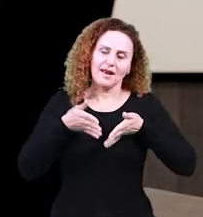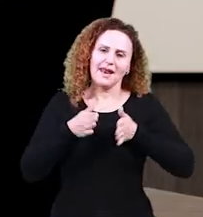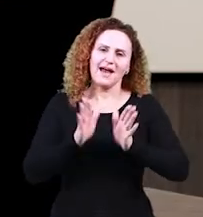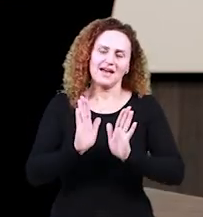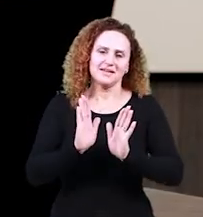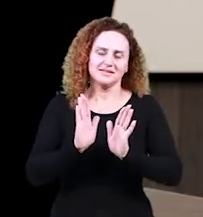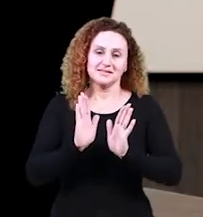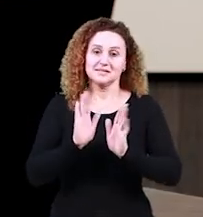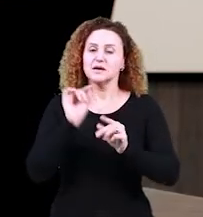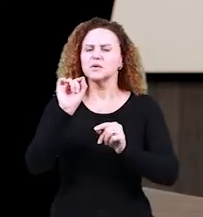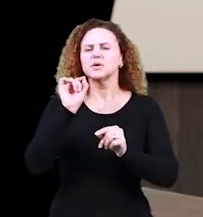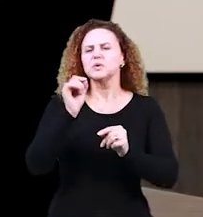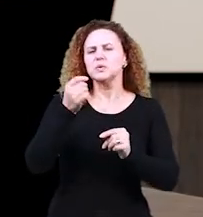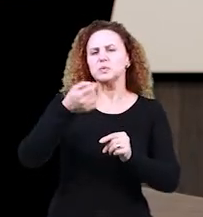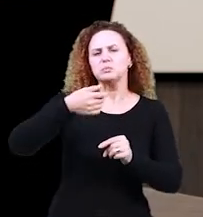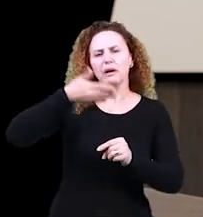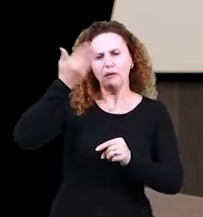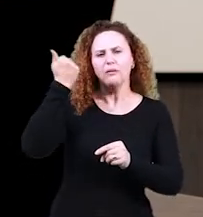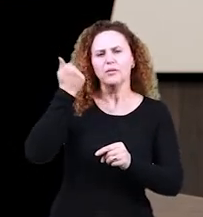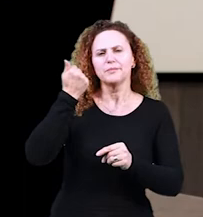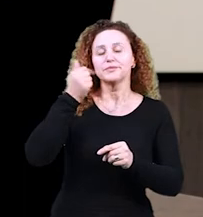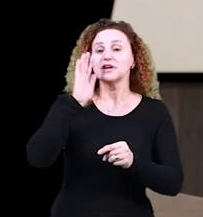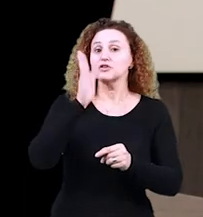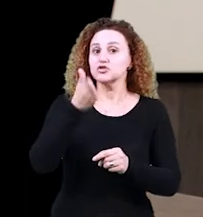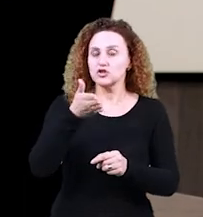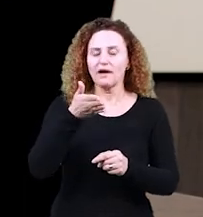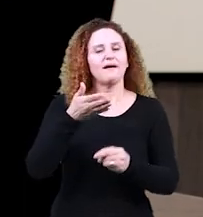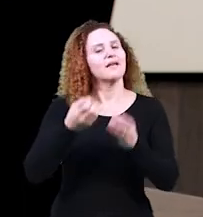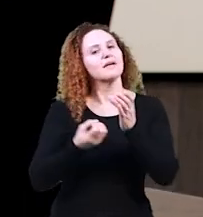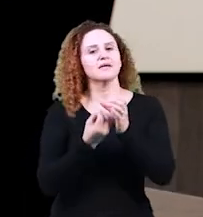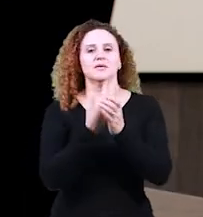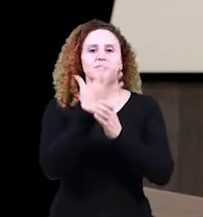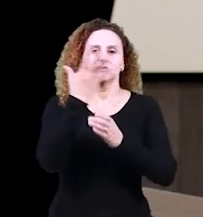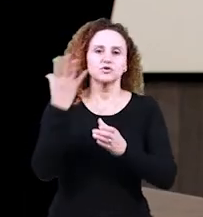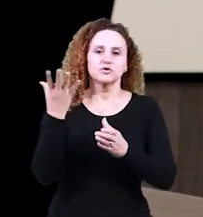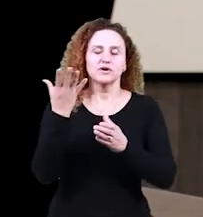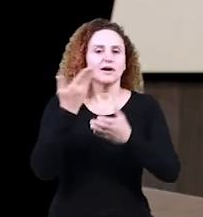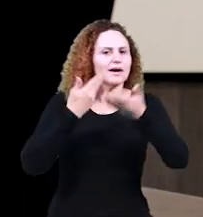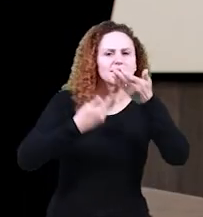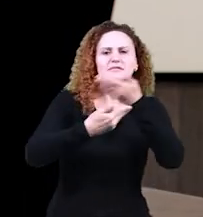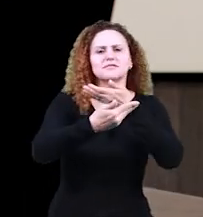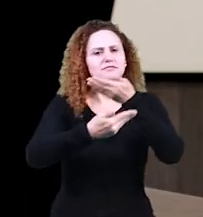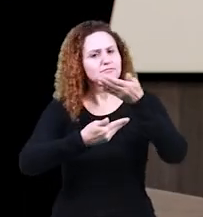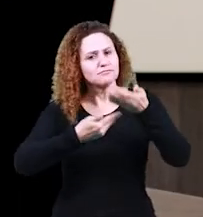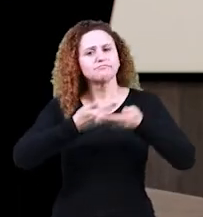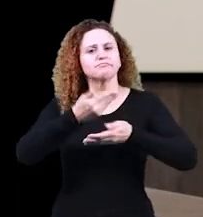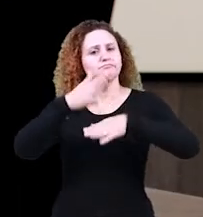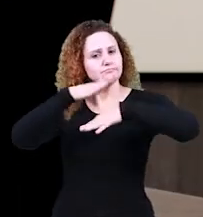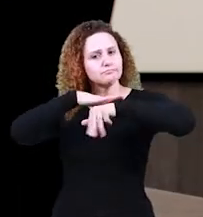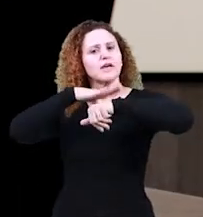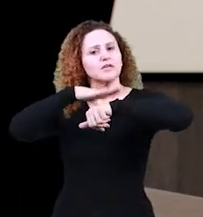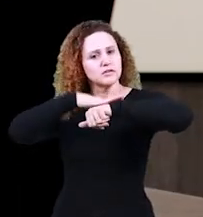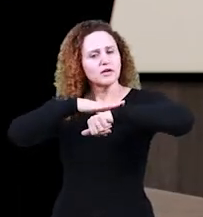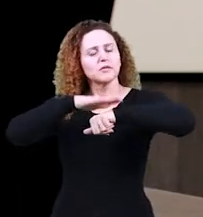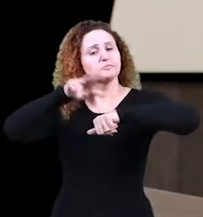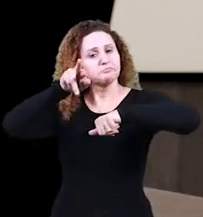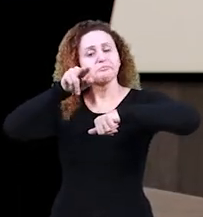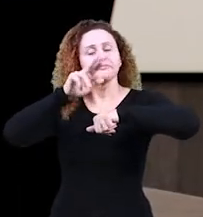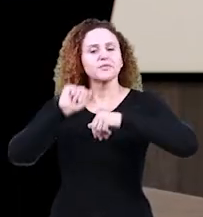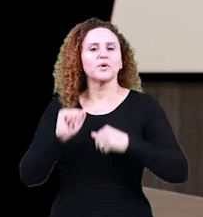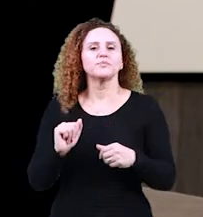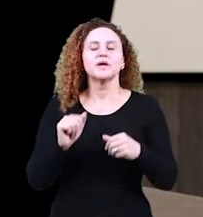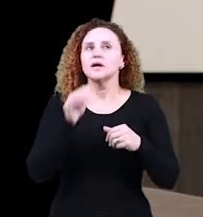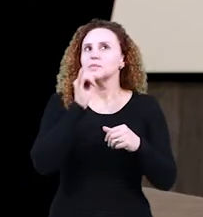outra já deixa de de ser produtiva normalmente elas convivem ao mesmo tempo então